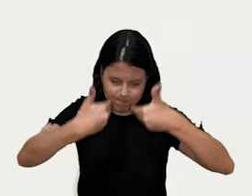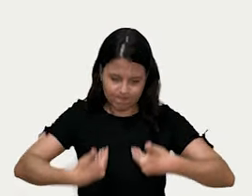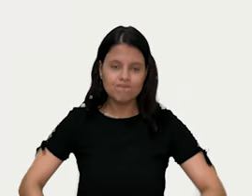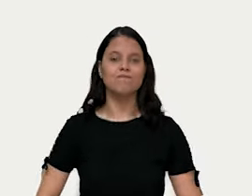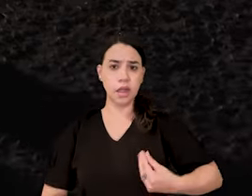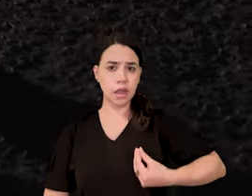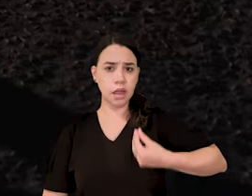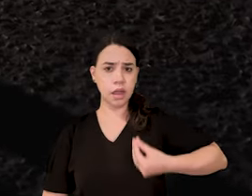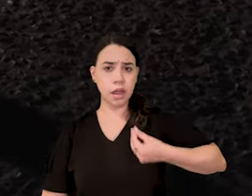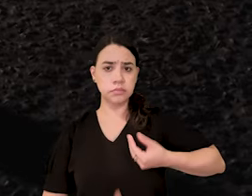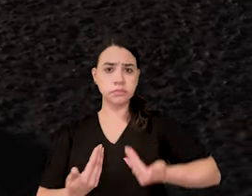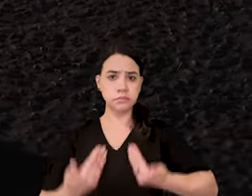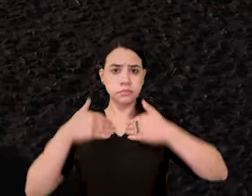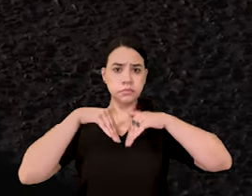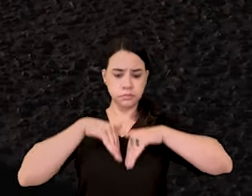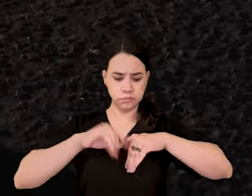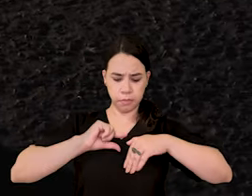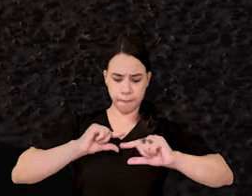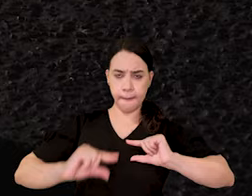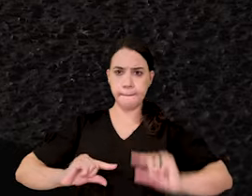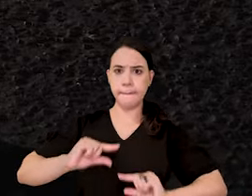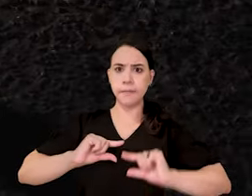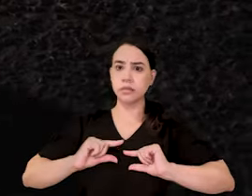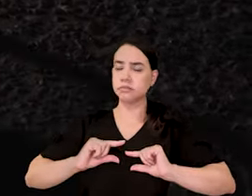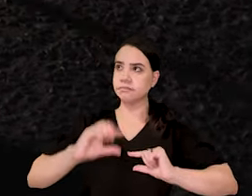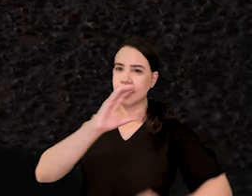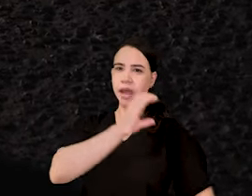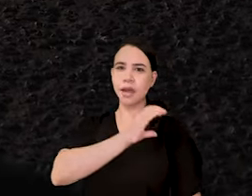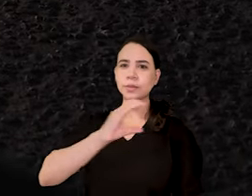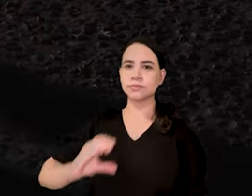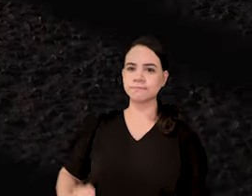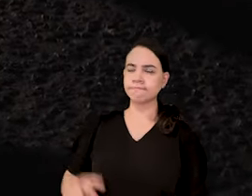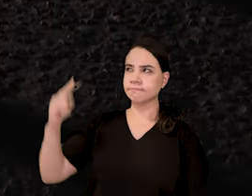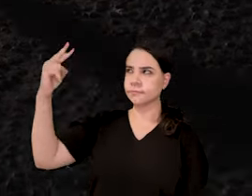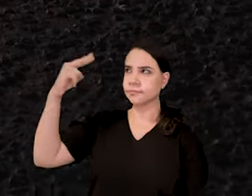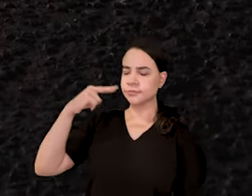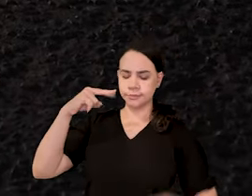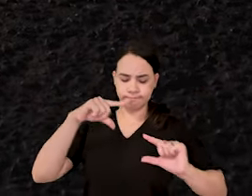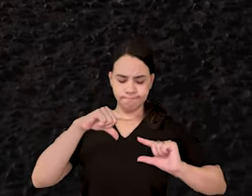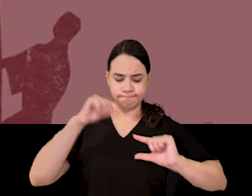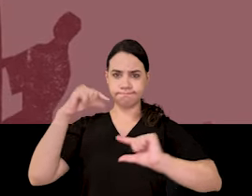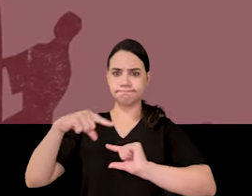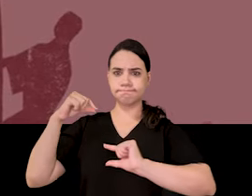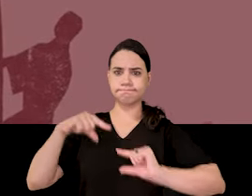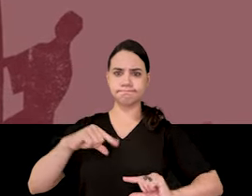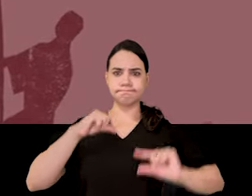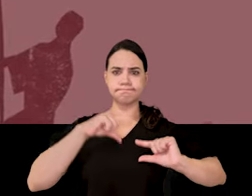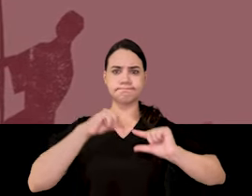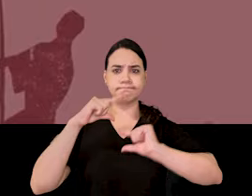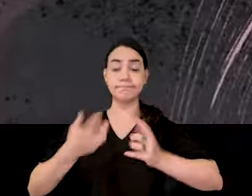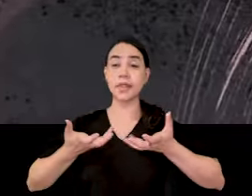por inteiro. Não há um único centímetro quadrado em todos os domínios de nossa existência sobre o